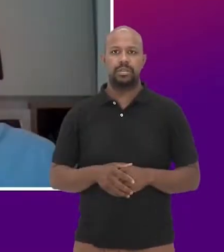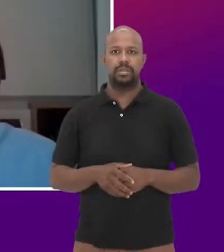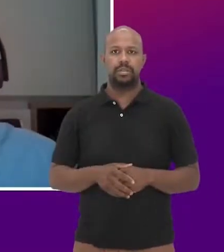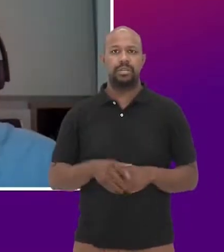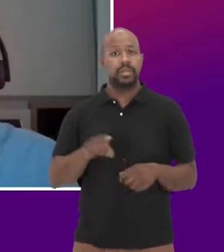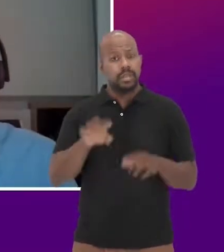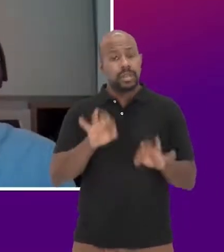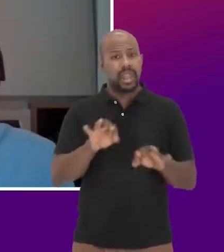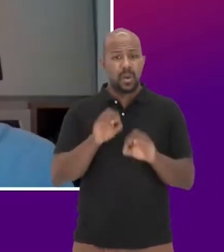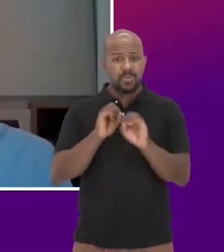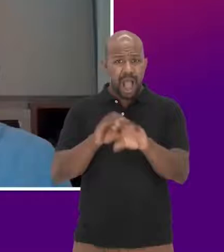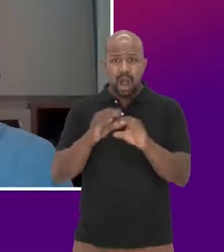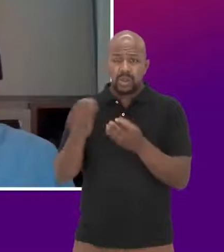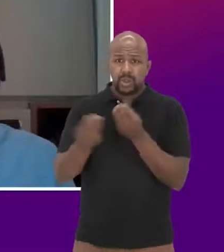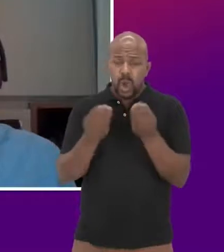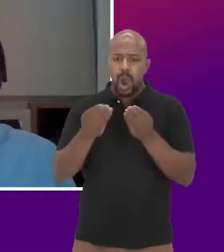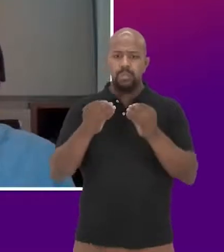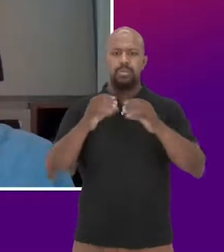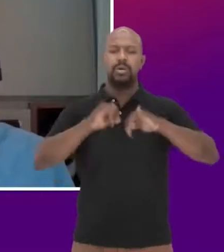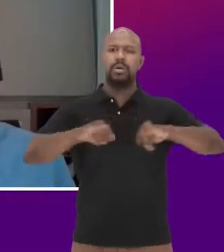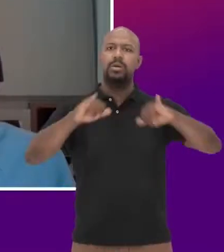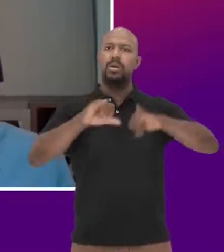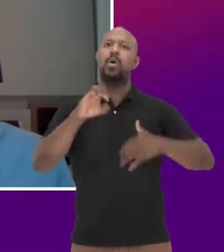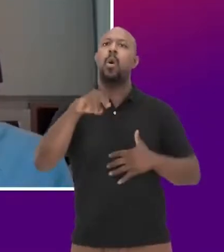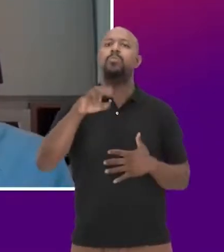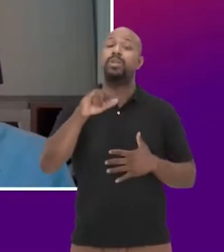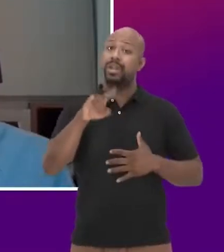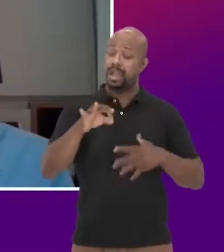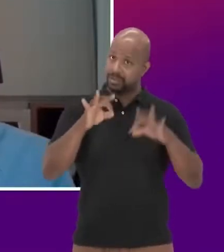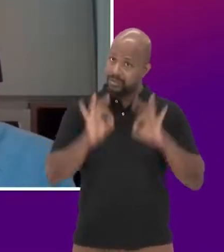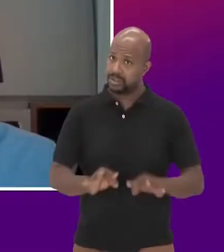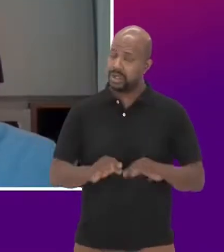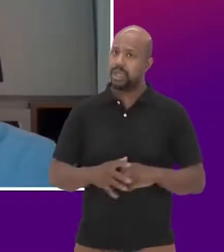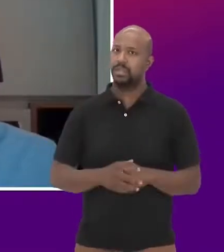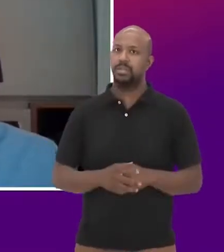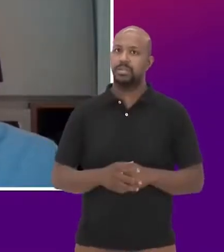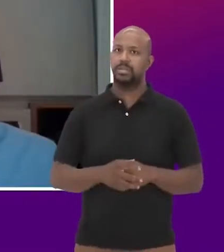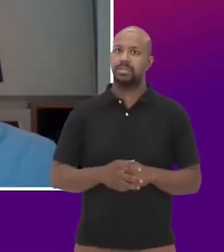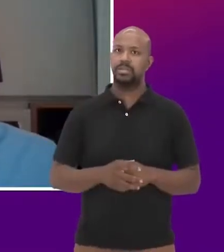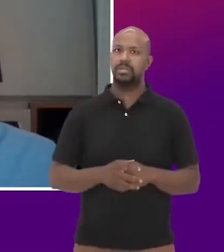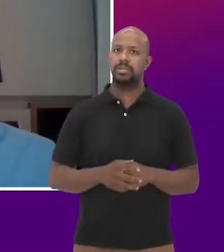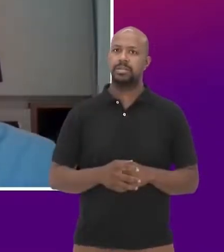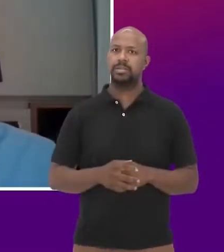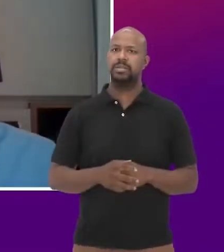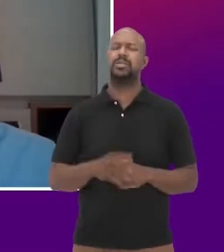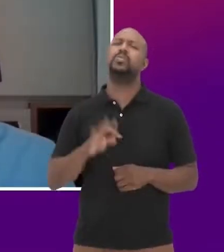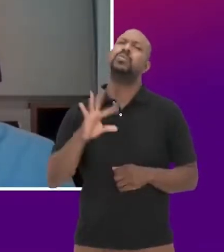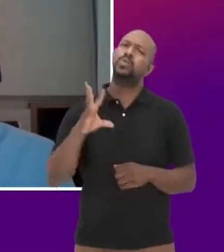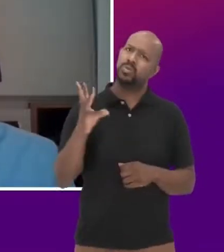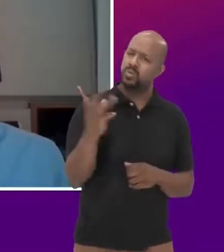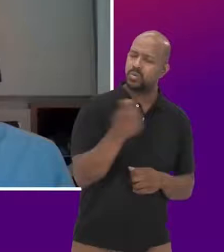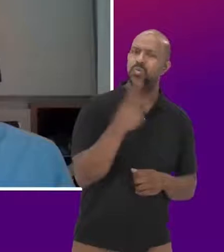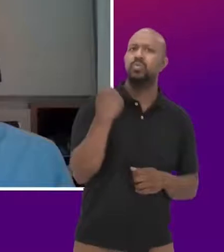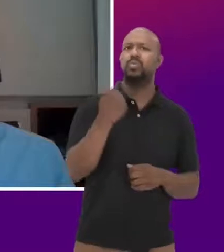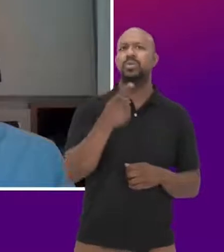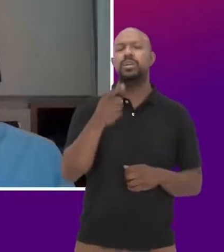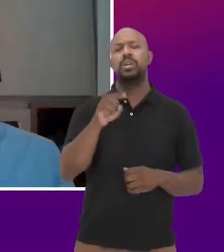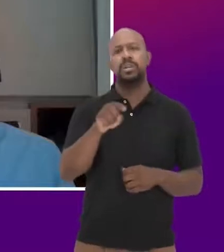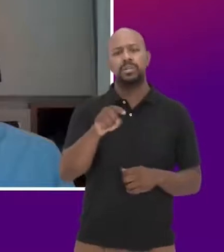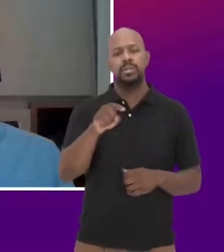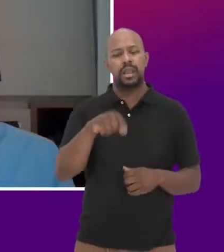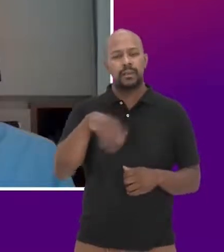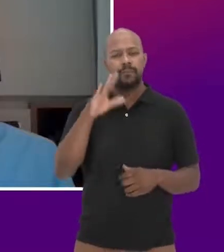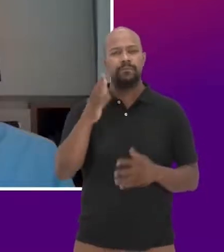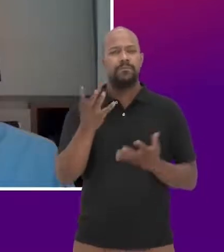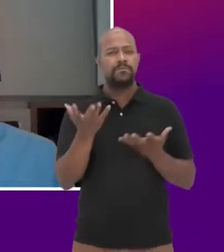O que é uma aula de como comunicar isso direito. É claro que tudo isso cada